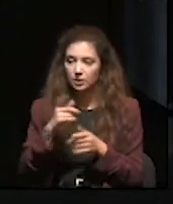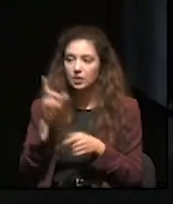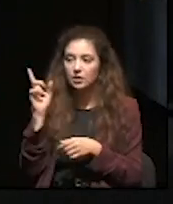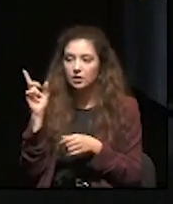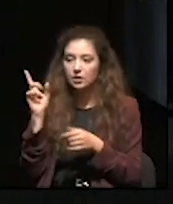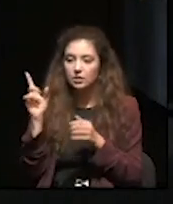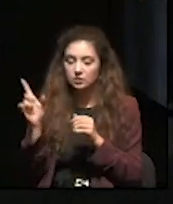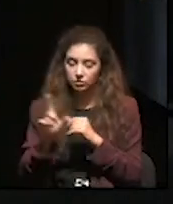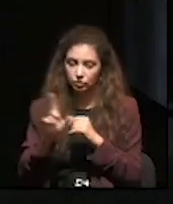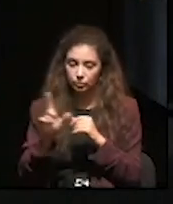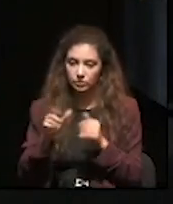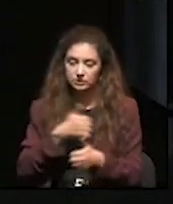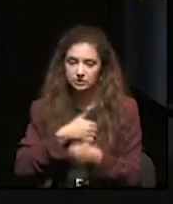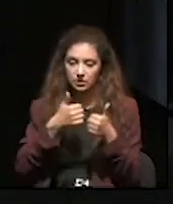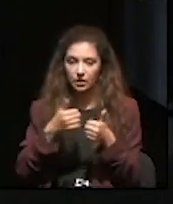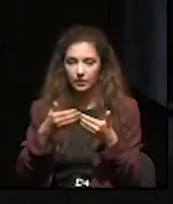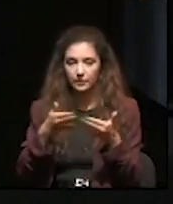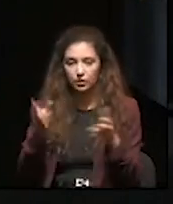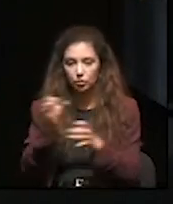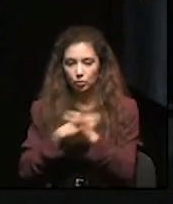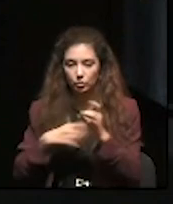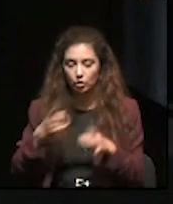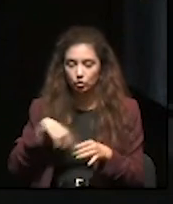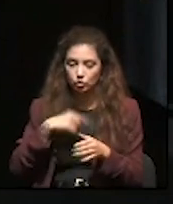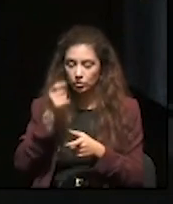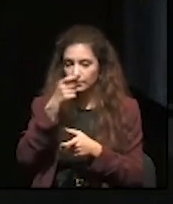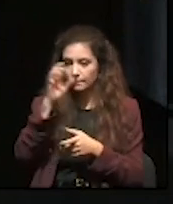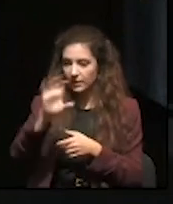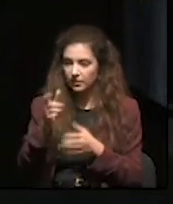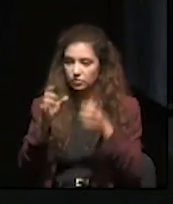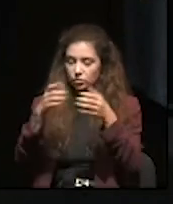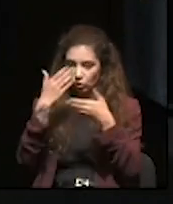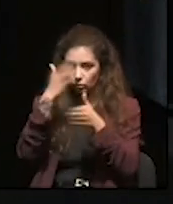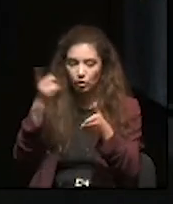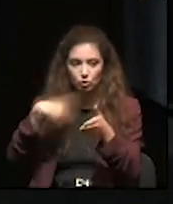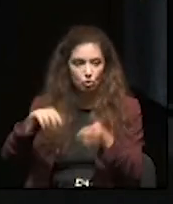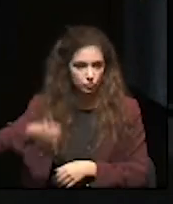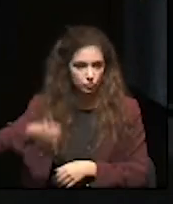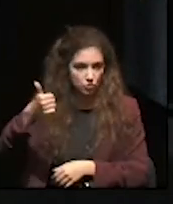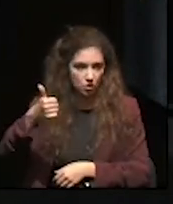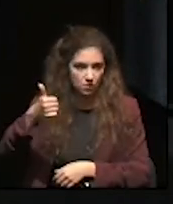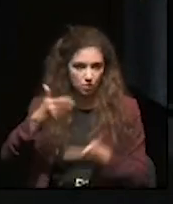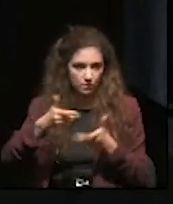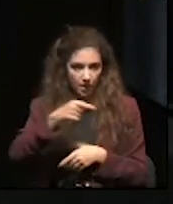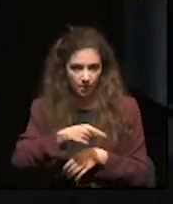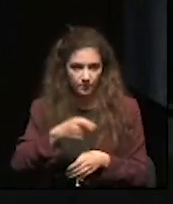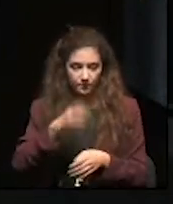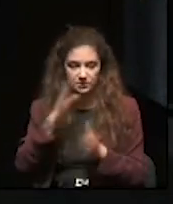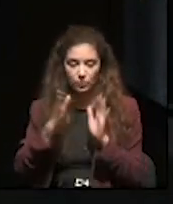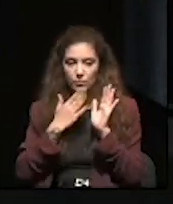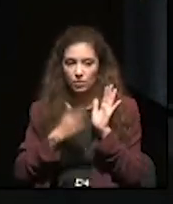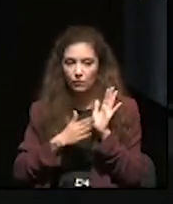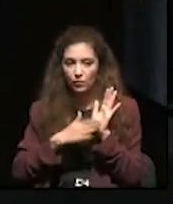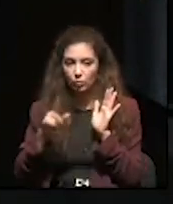enquanto cidade aberta europeia, nós todos, enquanto povo e país democrata, somos muito melhores do que isto. Se outra prova fosse